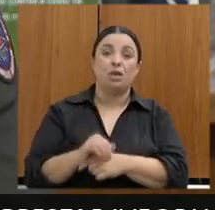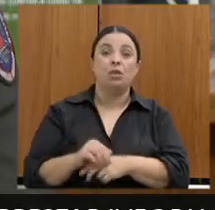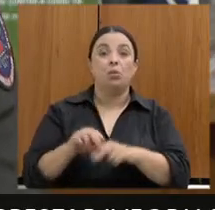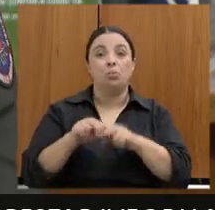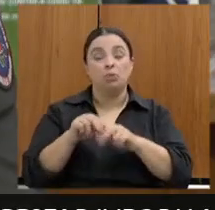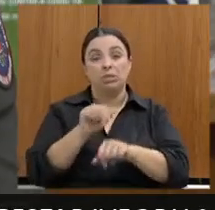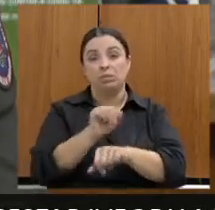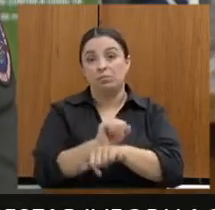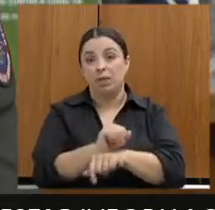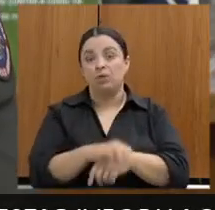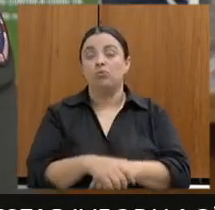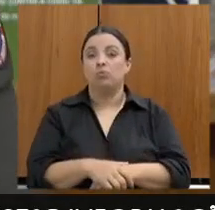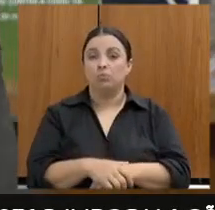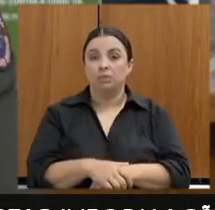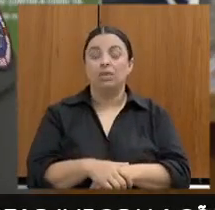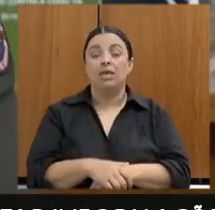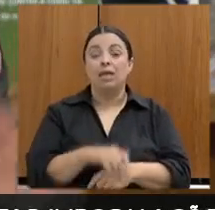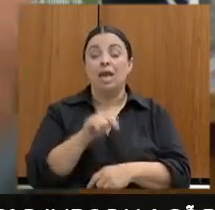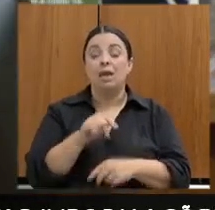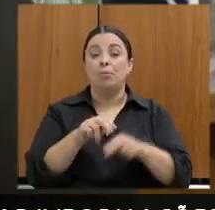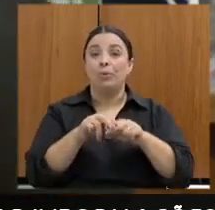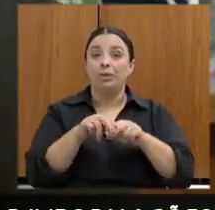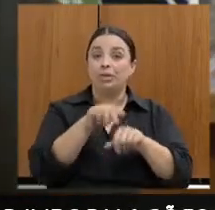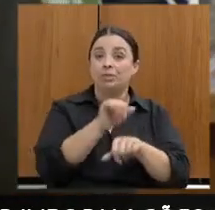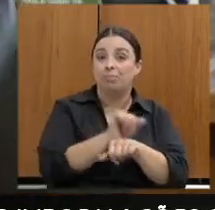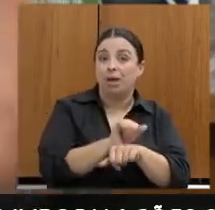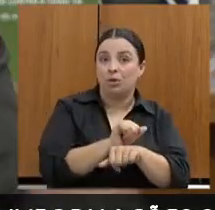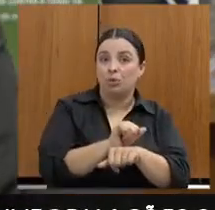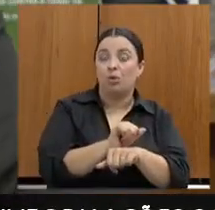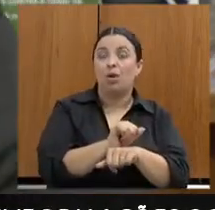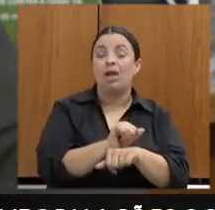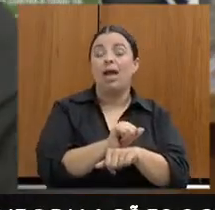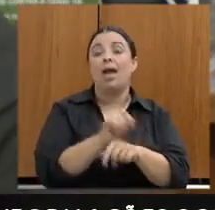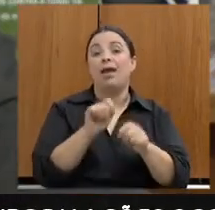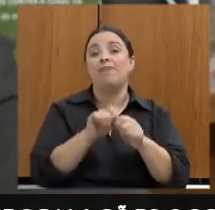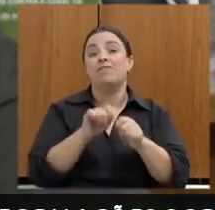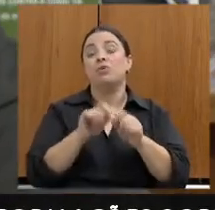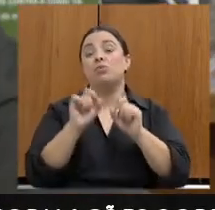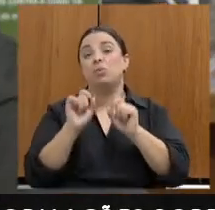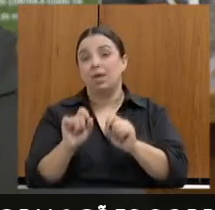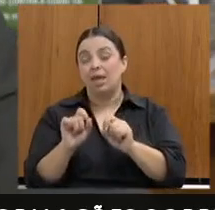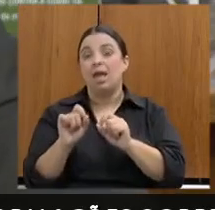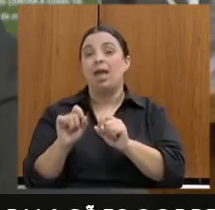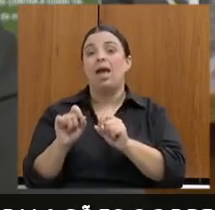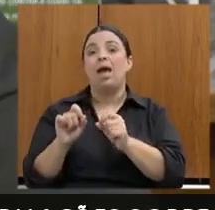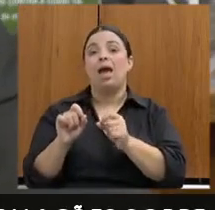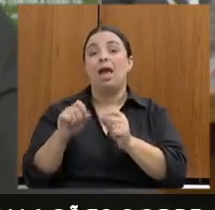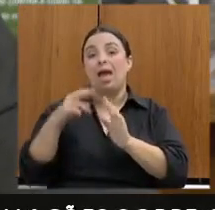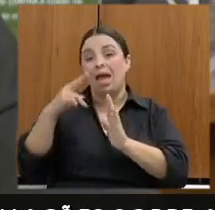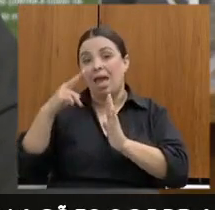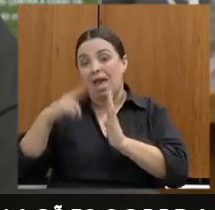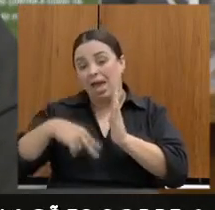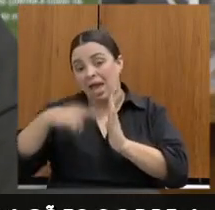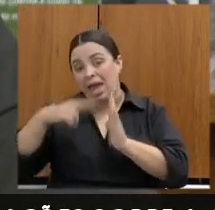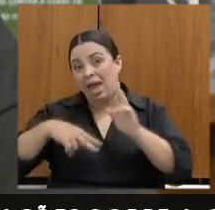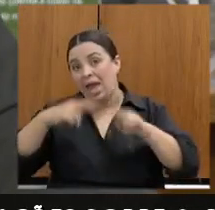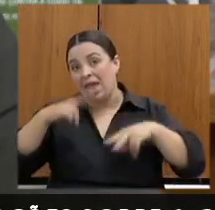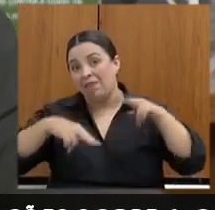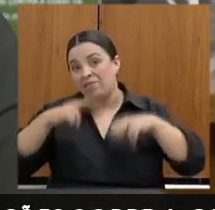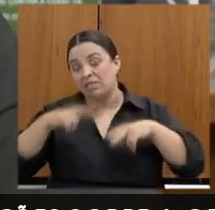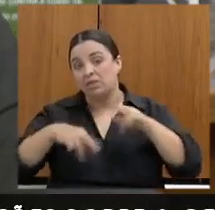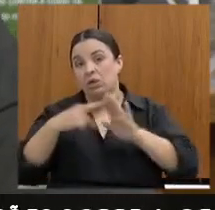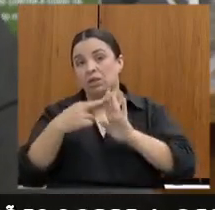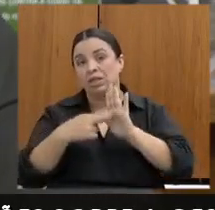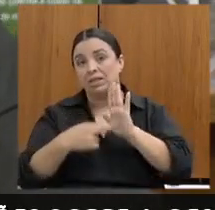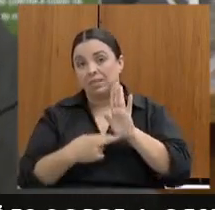paralisação Aproveitamos a paralisação em razão das chuvas e fizemos revisão dos protocolos que são utilizados para